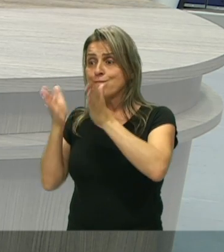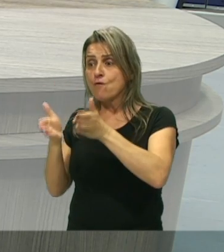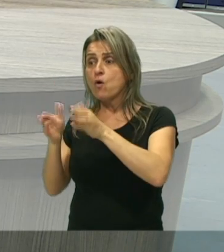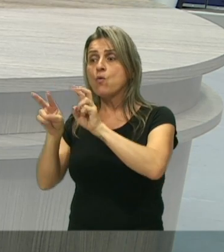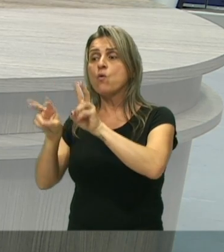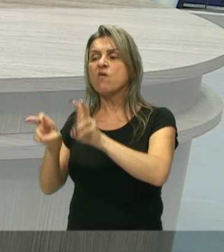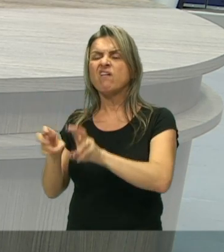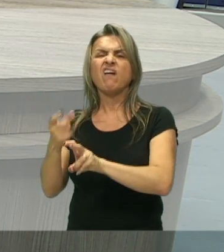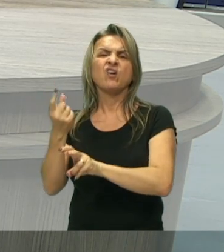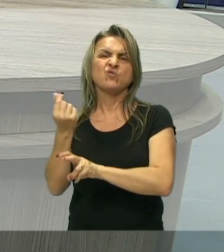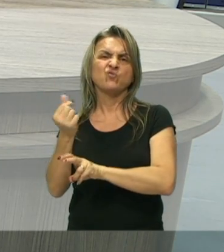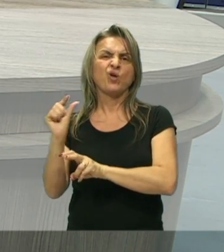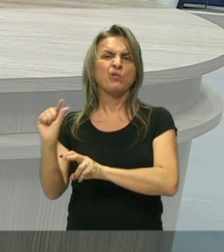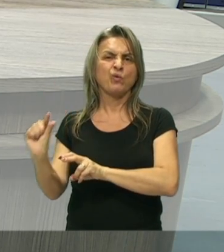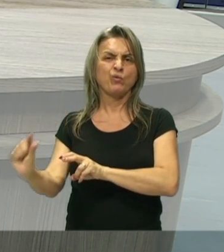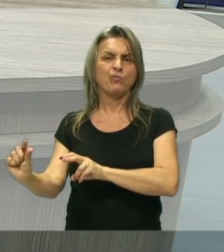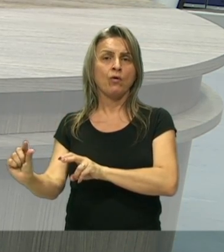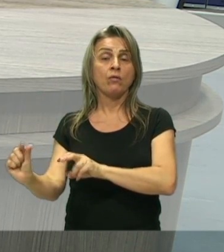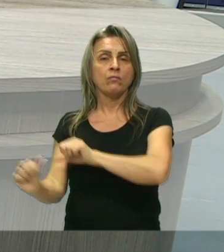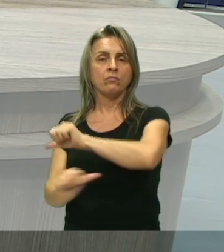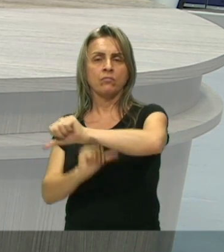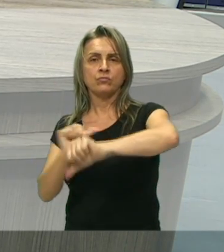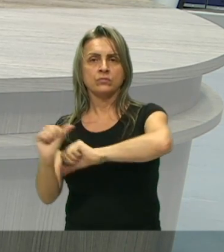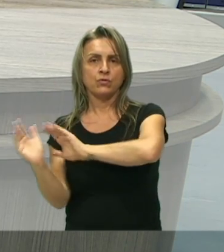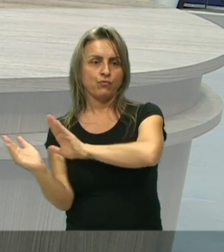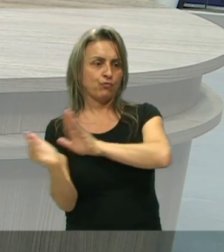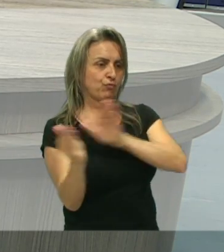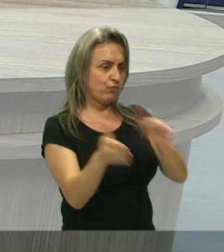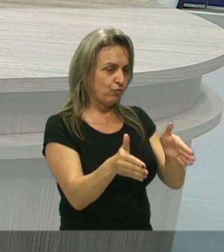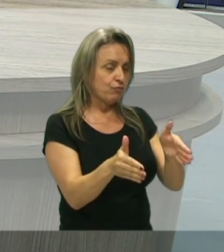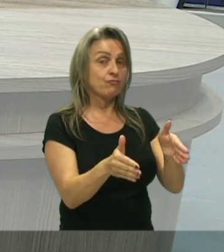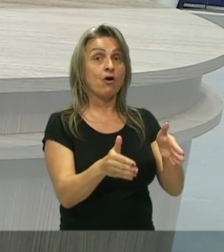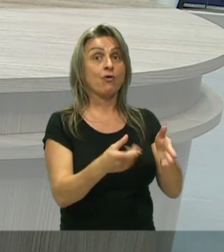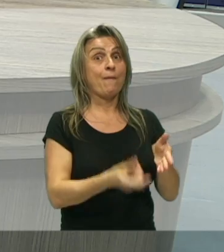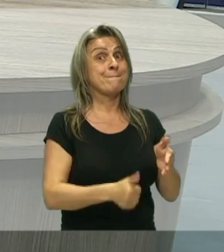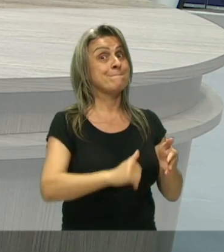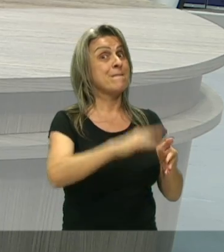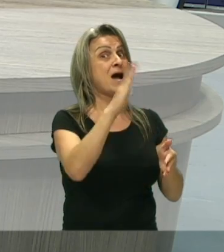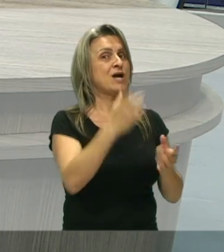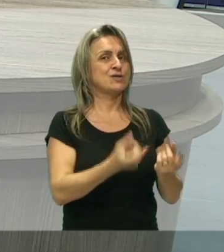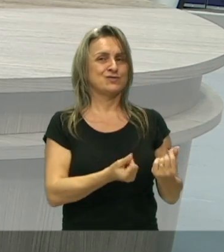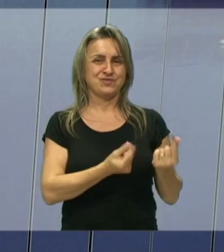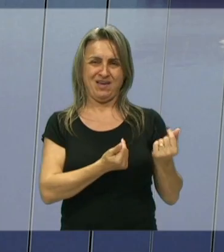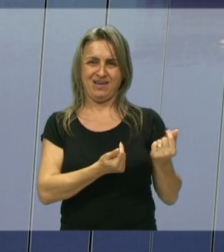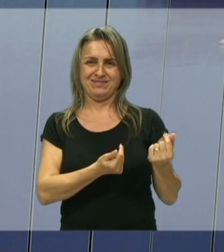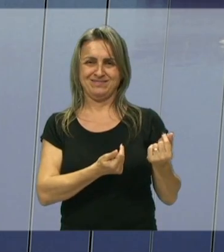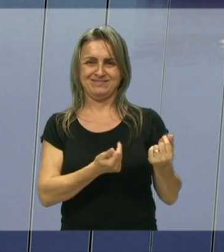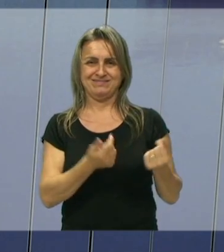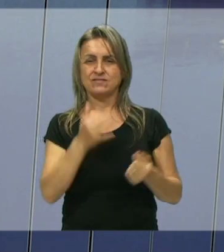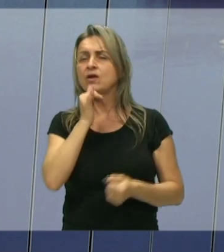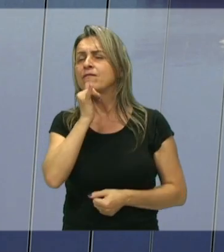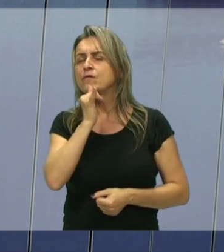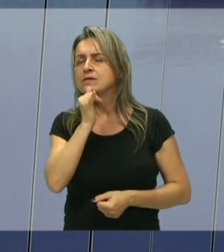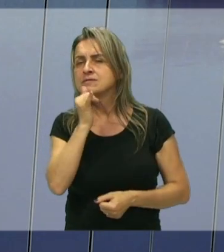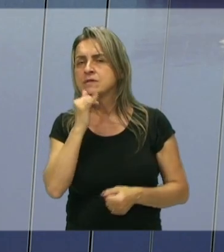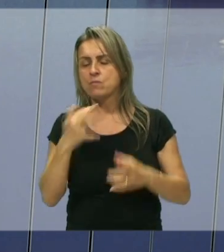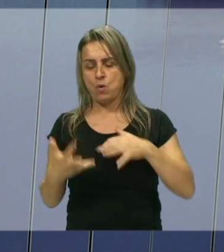que dão mais. Eu posso dar um exemplo que aconteceu na pandemia. Na pandemia, no